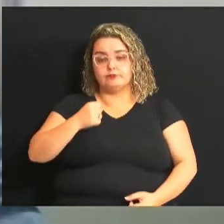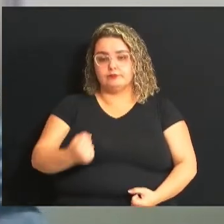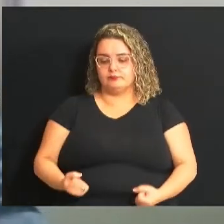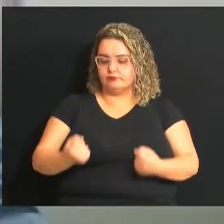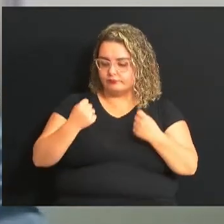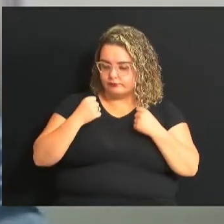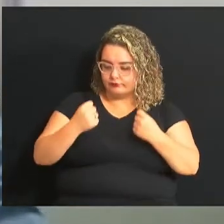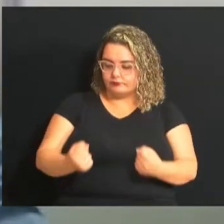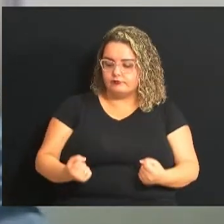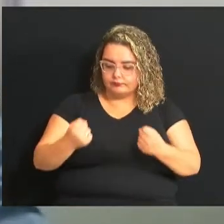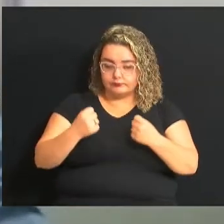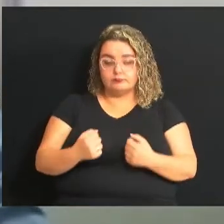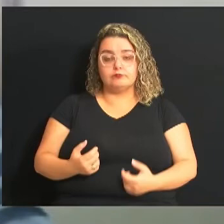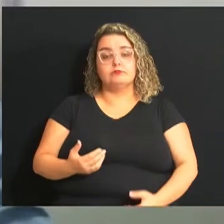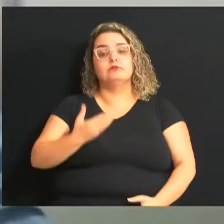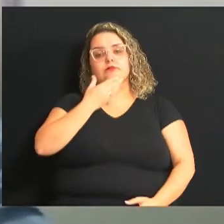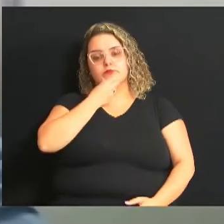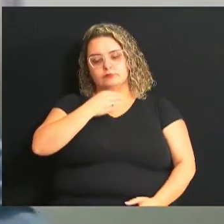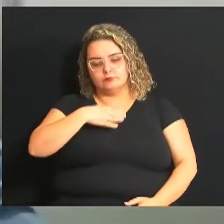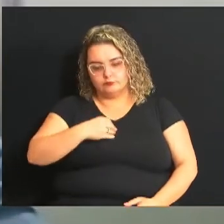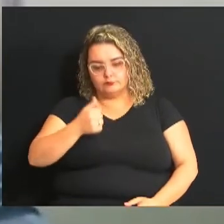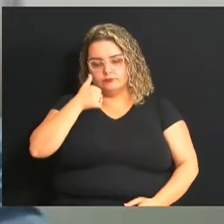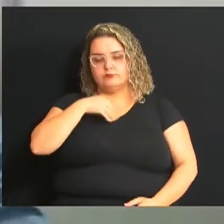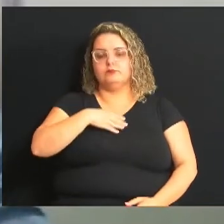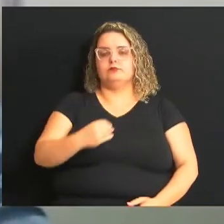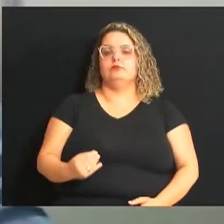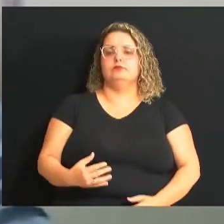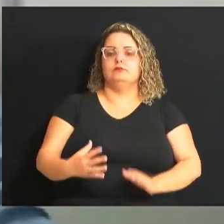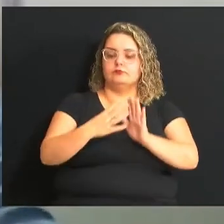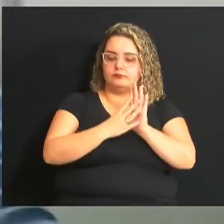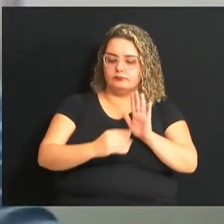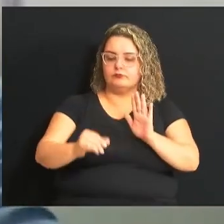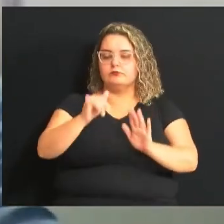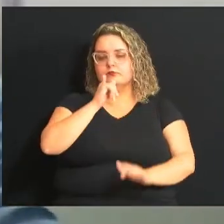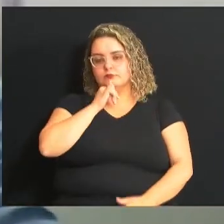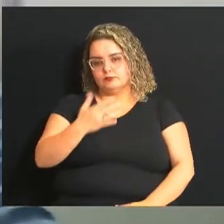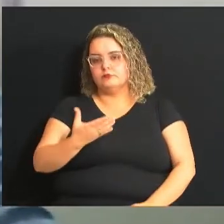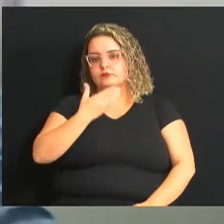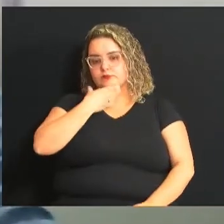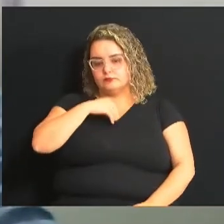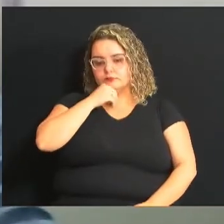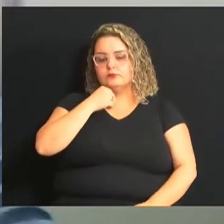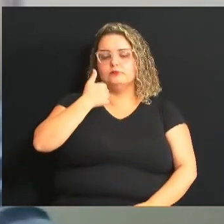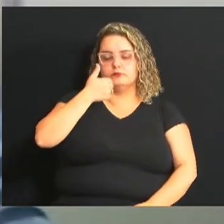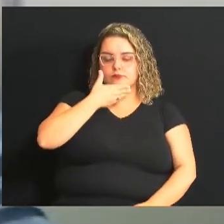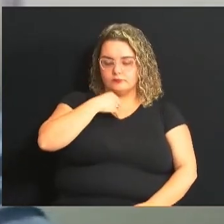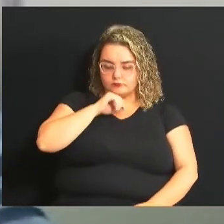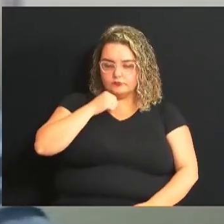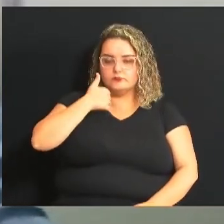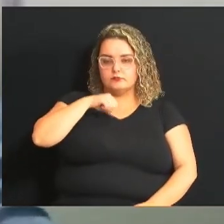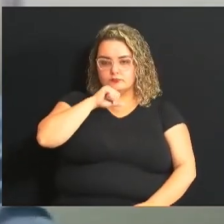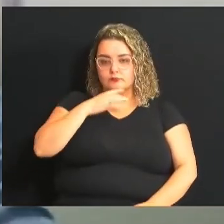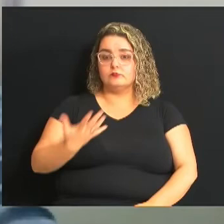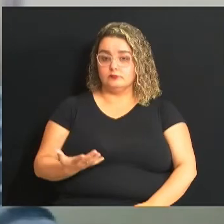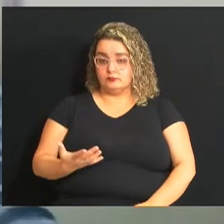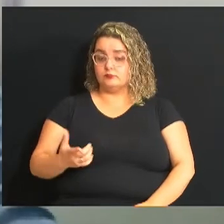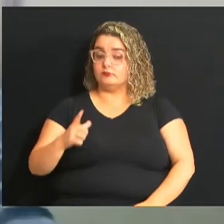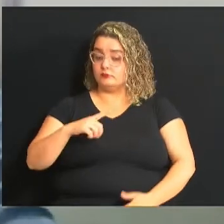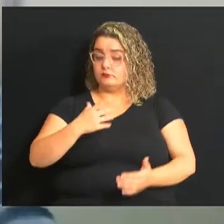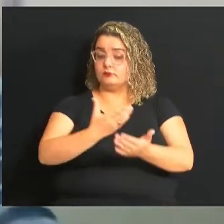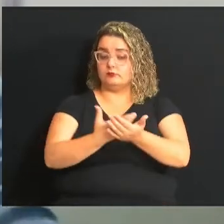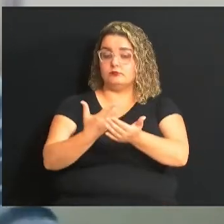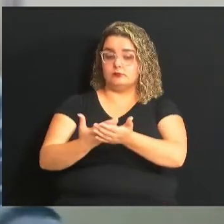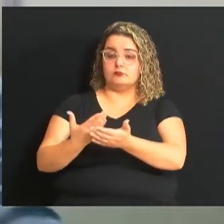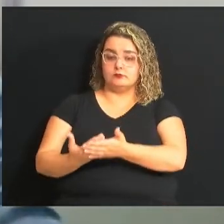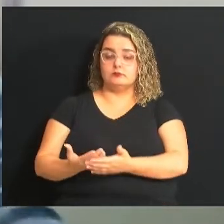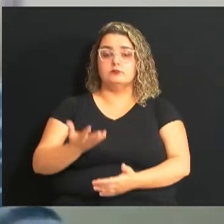nisso, os filhos tendem como ter o exemplo dos pais. Então, ele vai querer praticar aquilo. E a gente também tem estudo hoje que criança